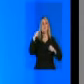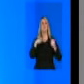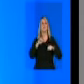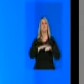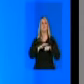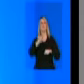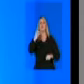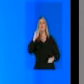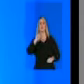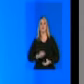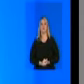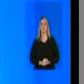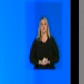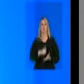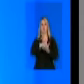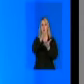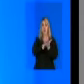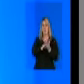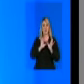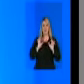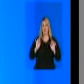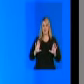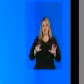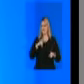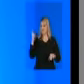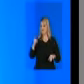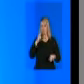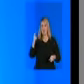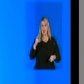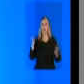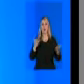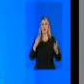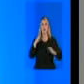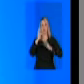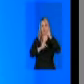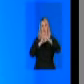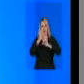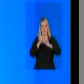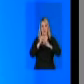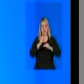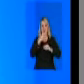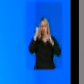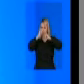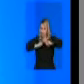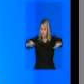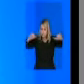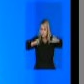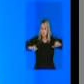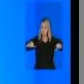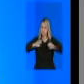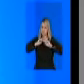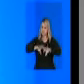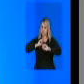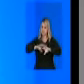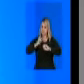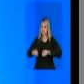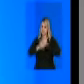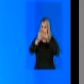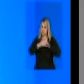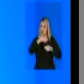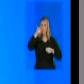feito. A multa pela multa não funciona. Agora, a tecnologia, com uma boa campanha de educação, vai fazer diferença no Rio de